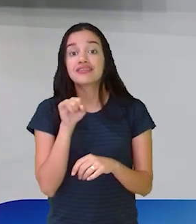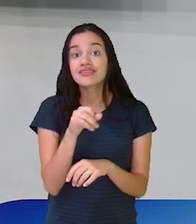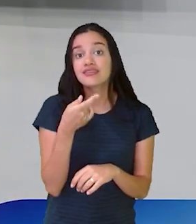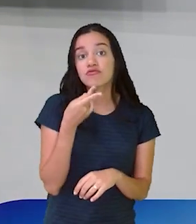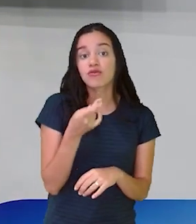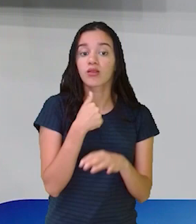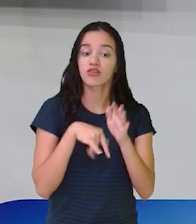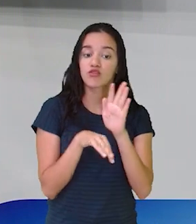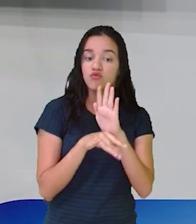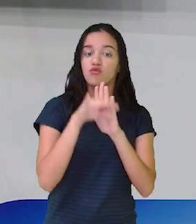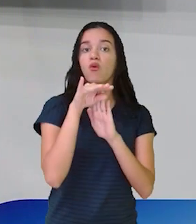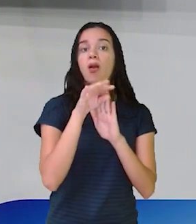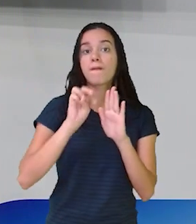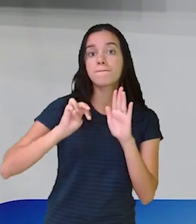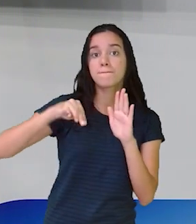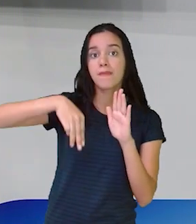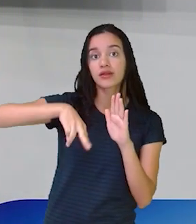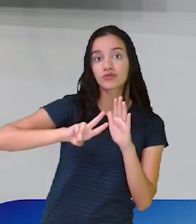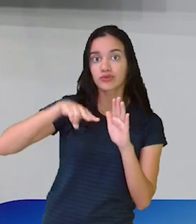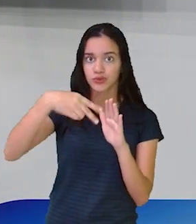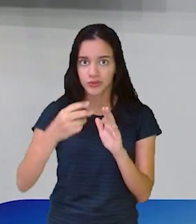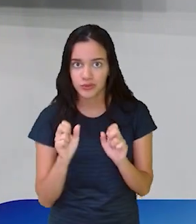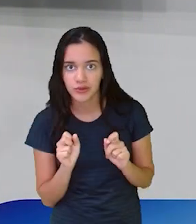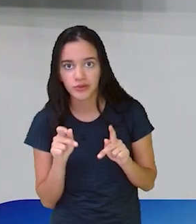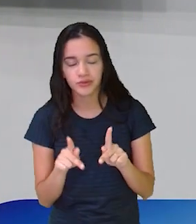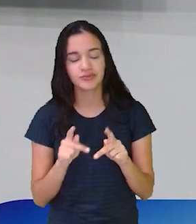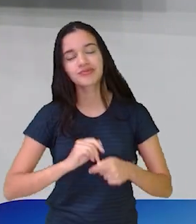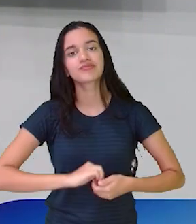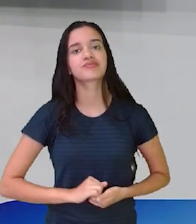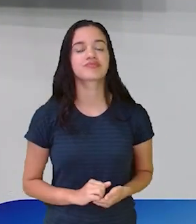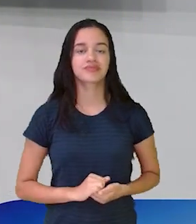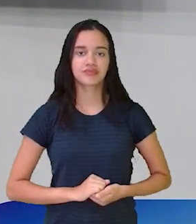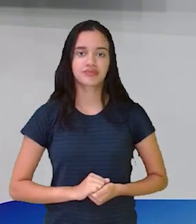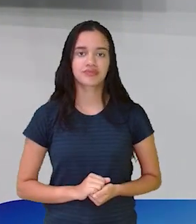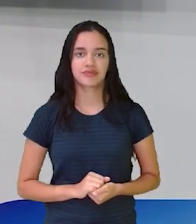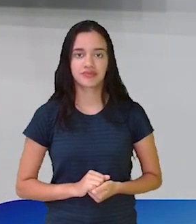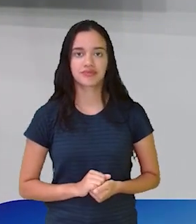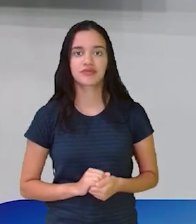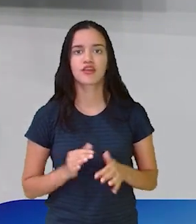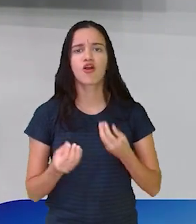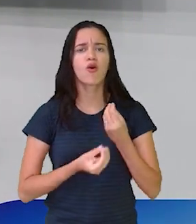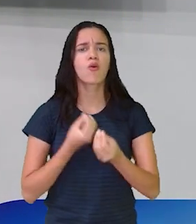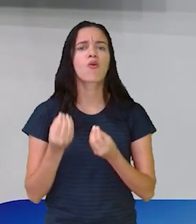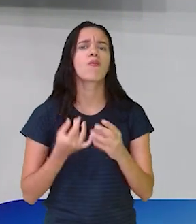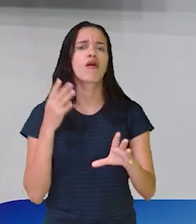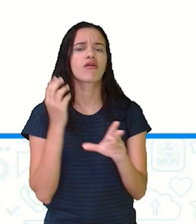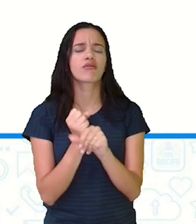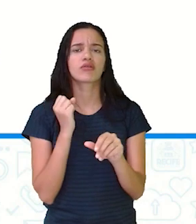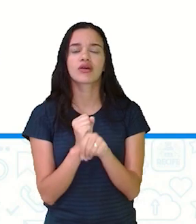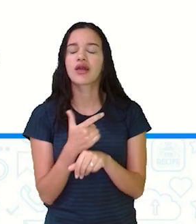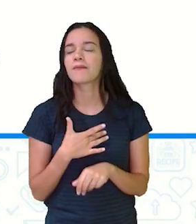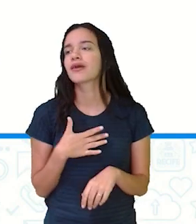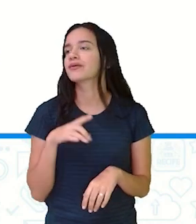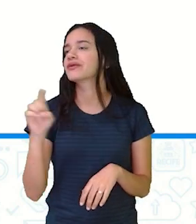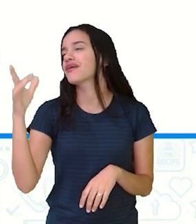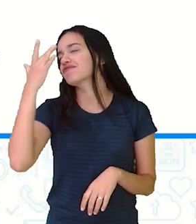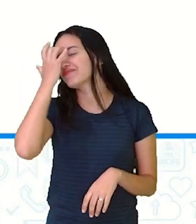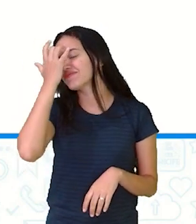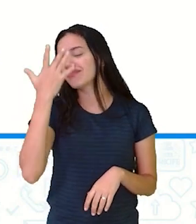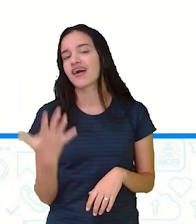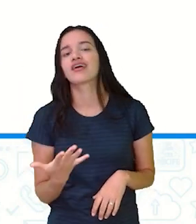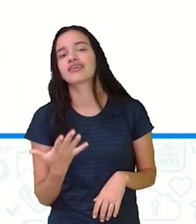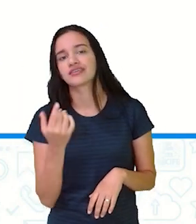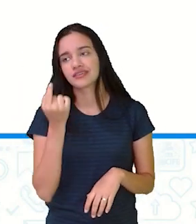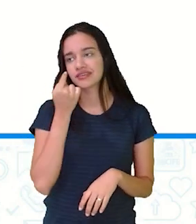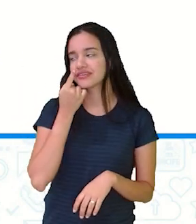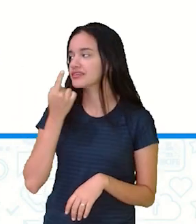de volume, metro cúbico. Beleza? Como eu faço para calcular? Meu Deus, muito fácil. Ó. O meu